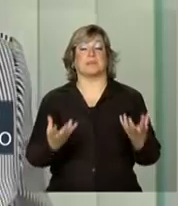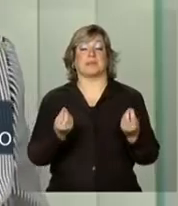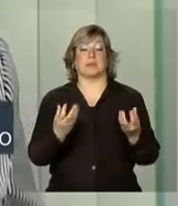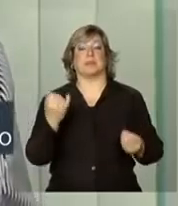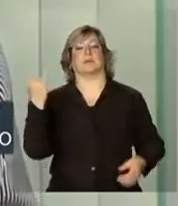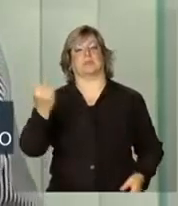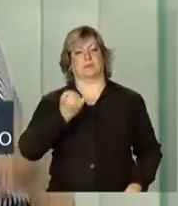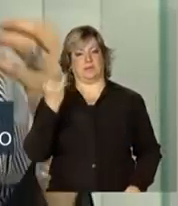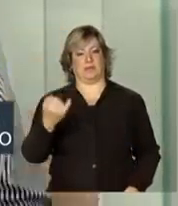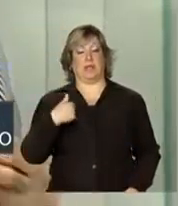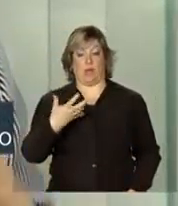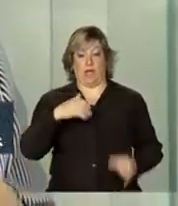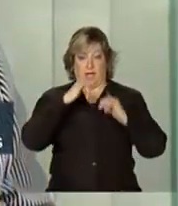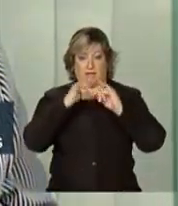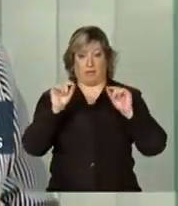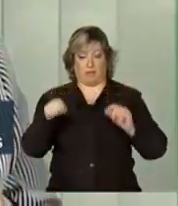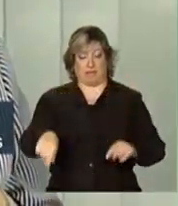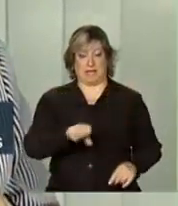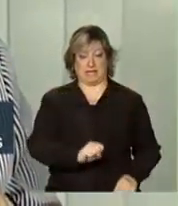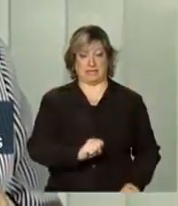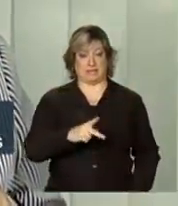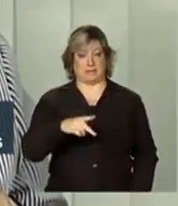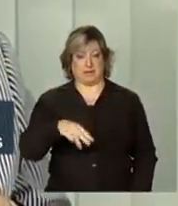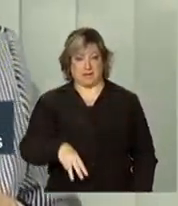E eu quero dizer que, para a SPM,